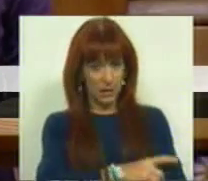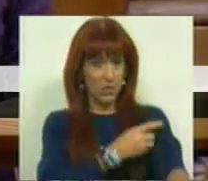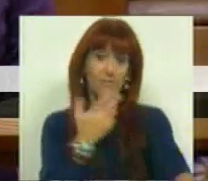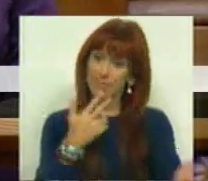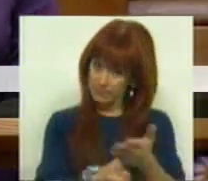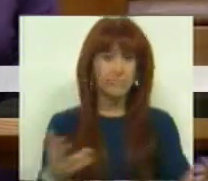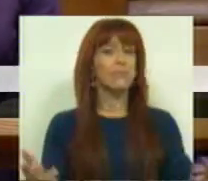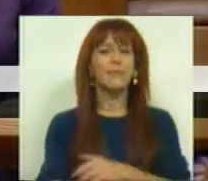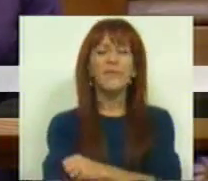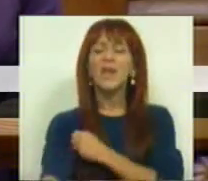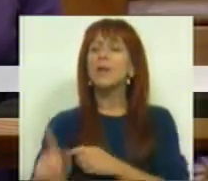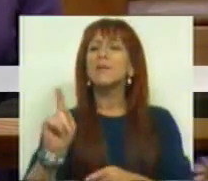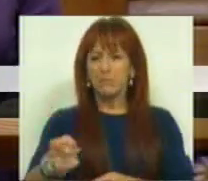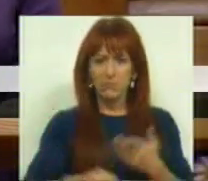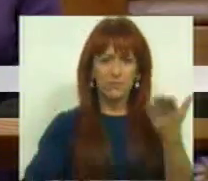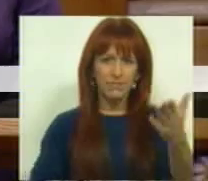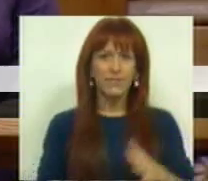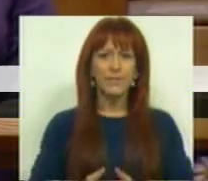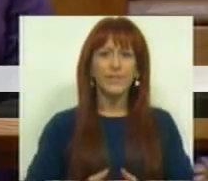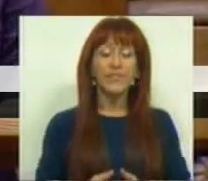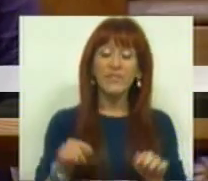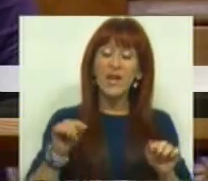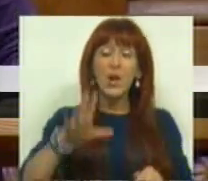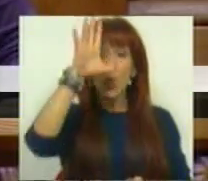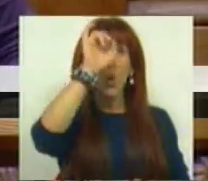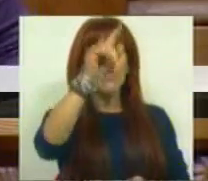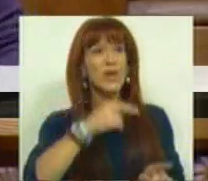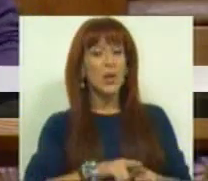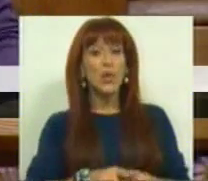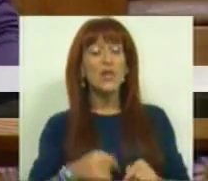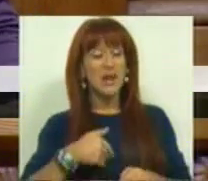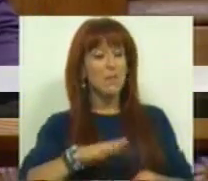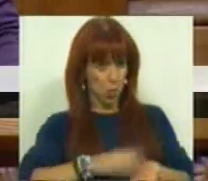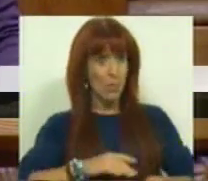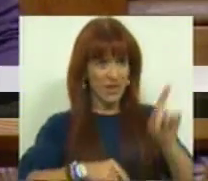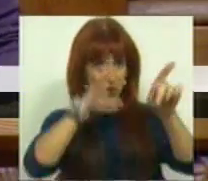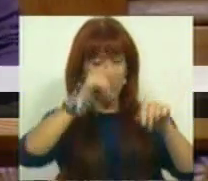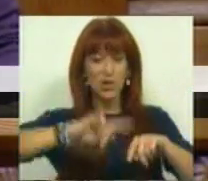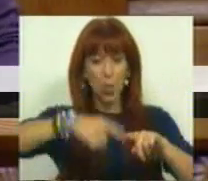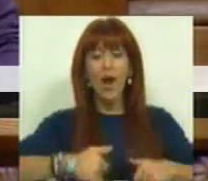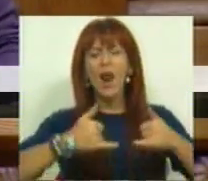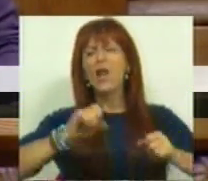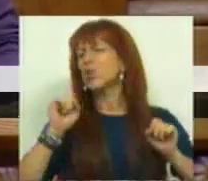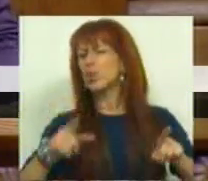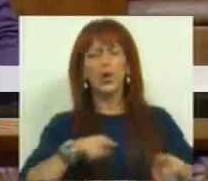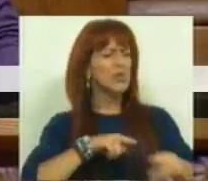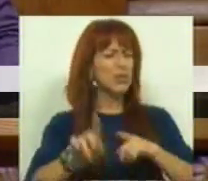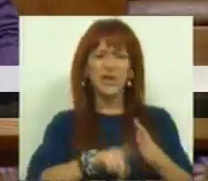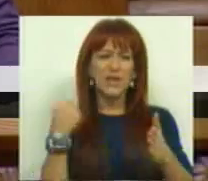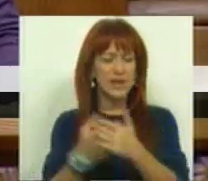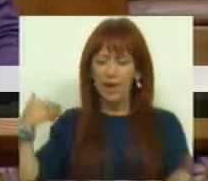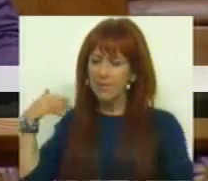a verdade. Deveria ter dito: a este Governo se deverão, no próximo ano, as mais duras políticas de